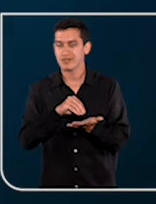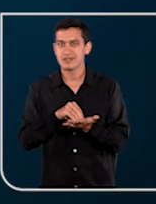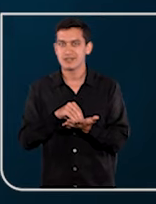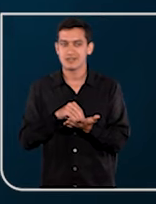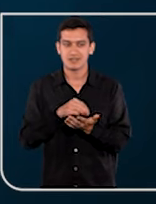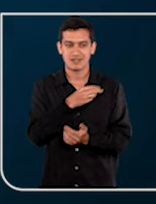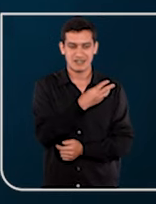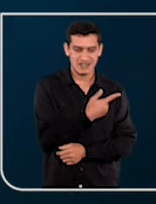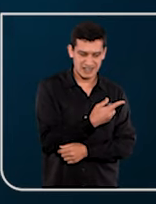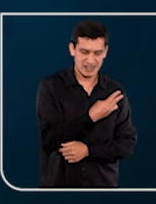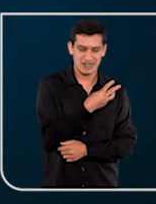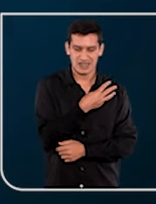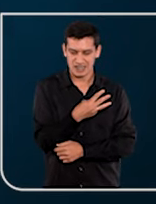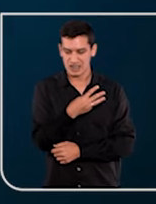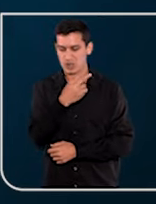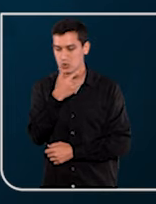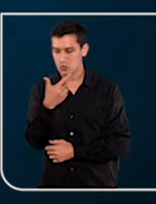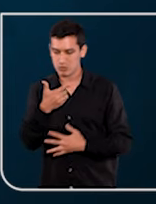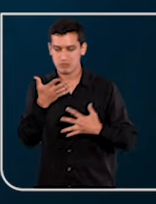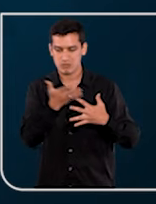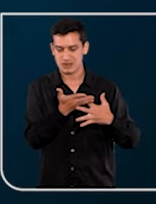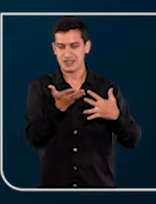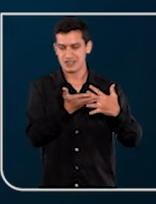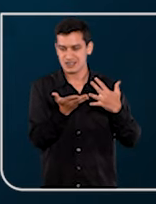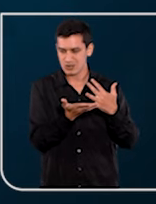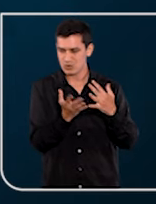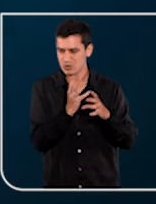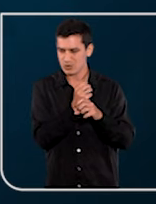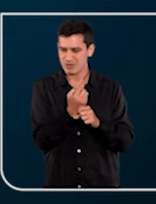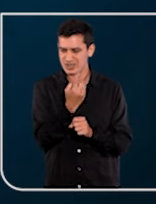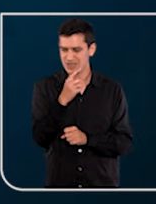boleto. 32 prestações,